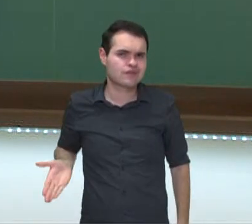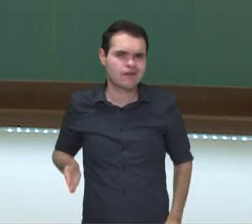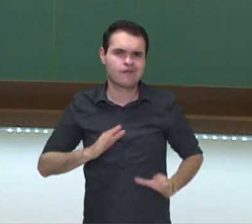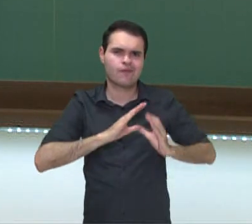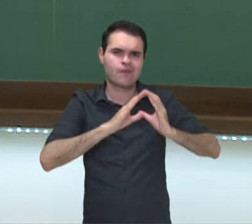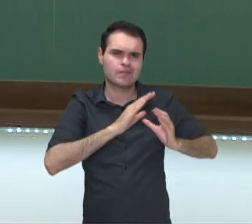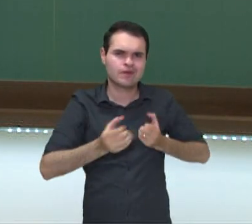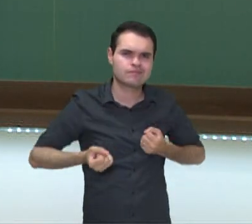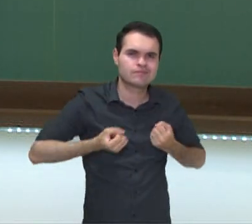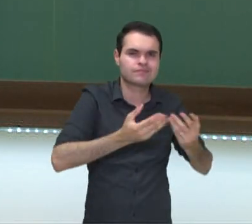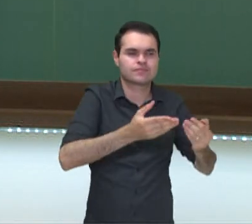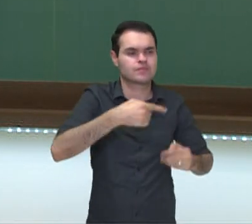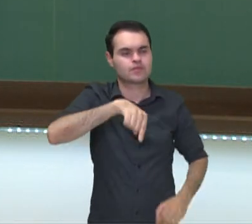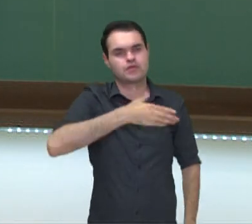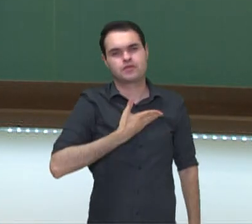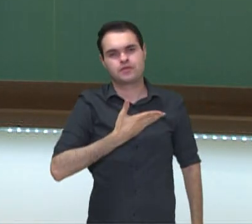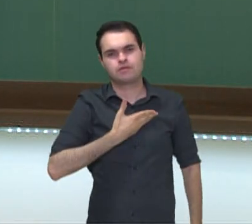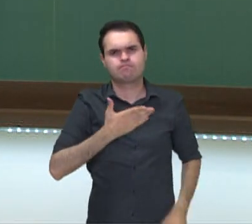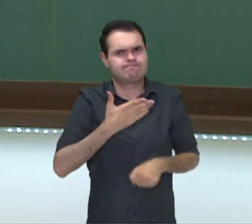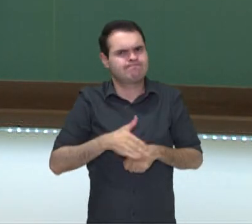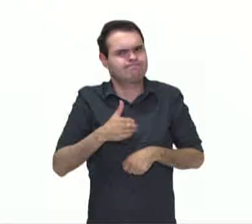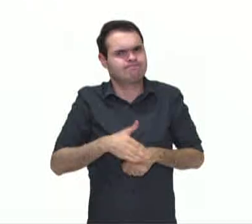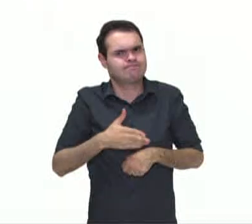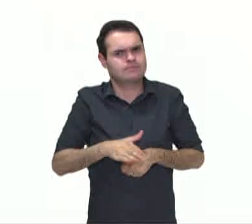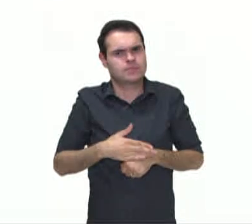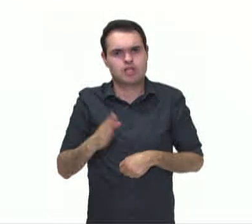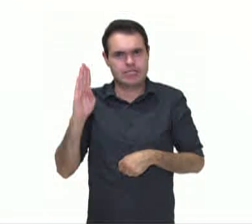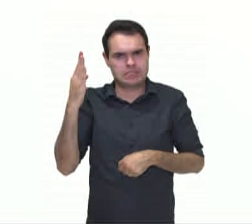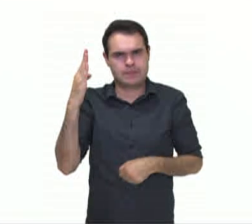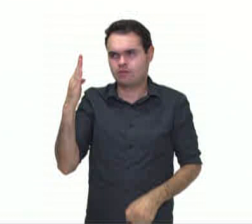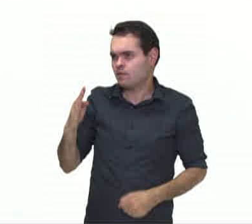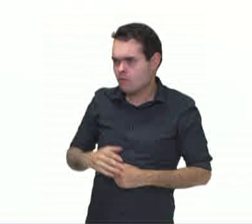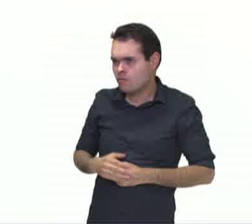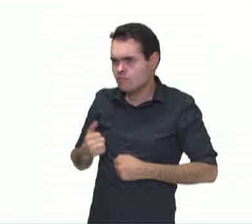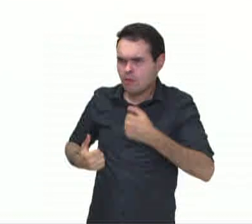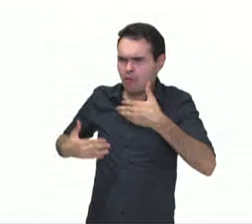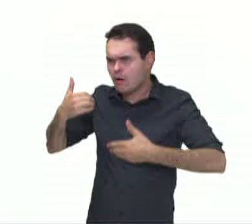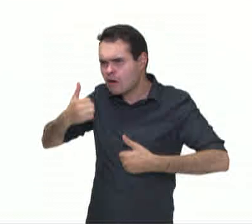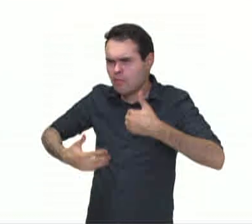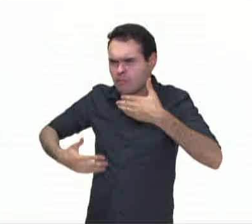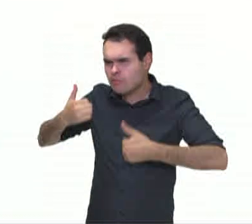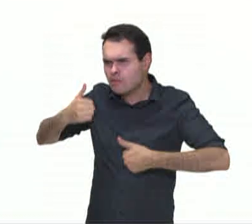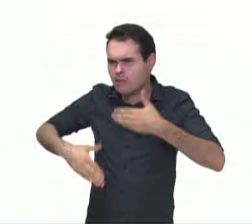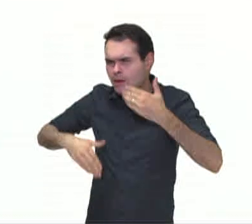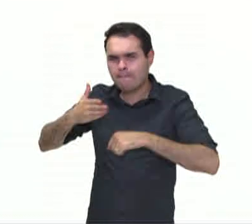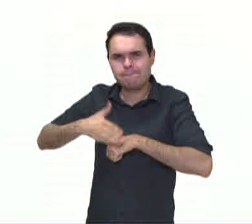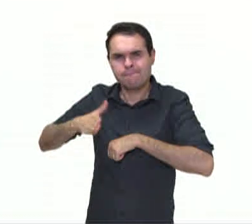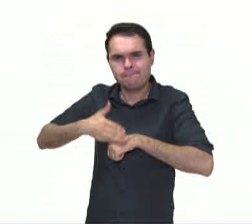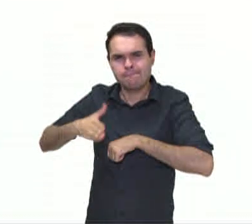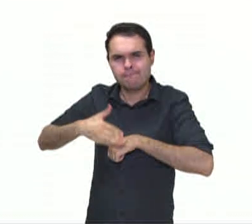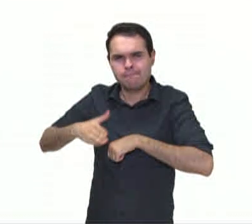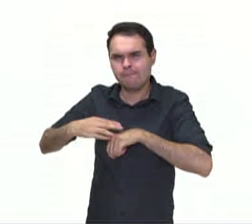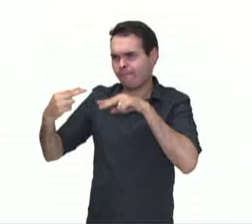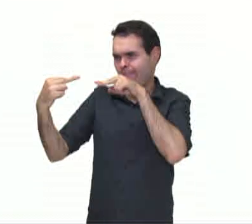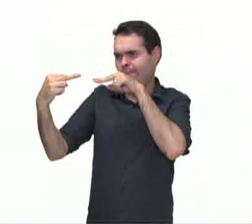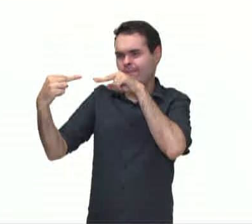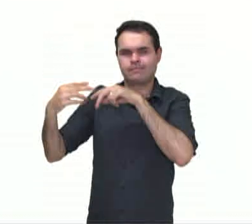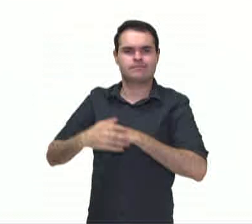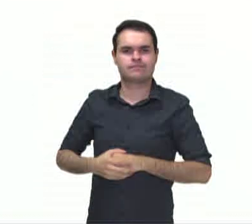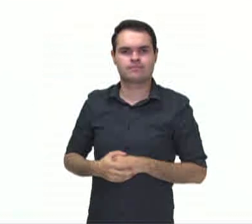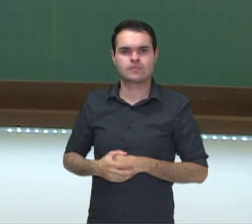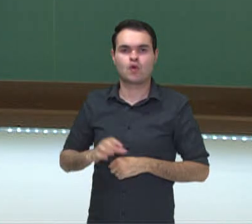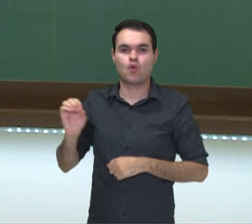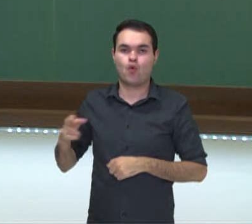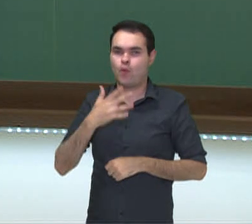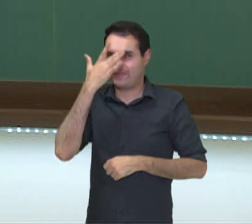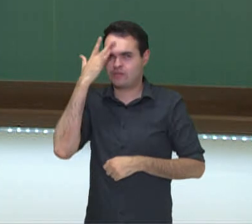seus colegas. Treine bastante na frente do espelho ou com pessoas próximas. Isso aí é um conselho bacana também. Quando